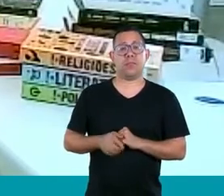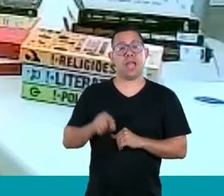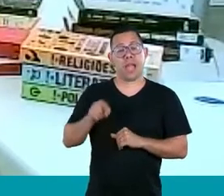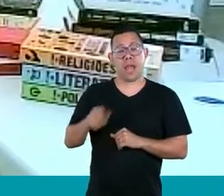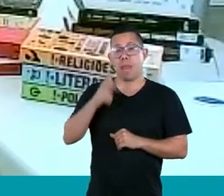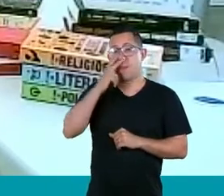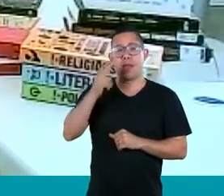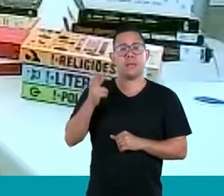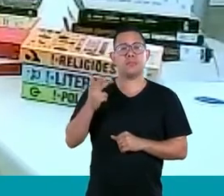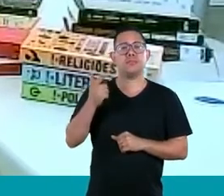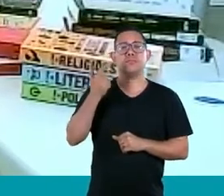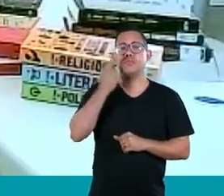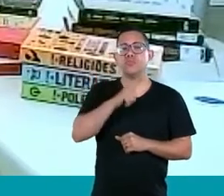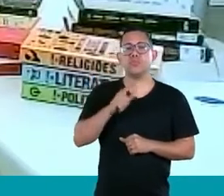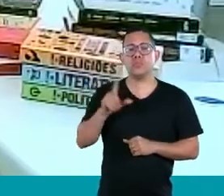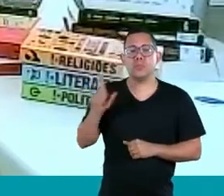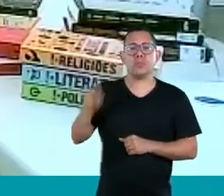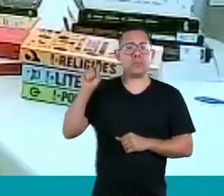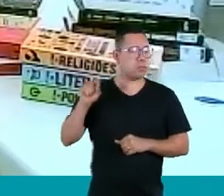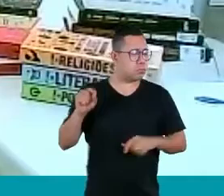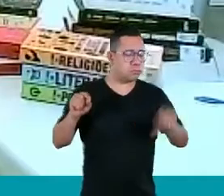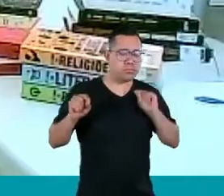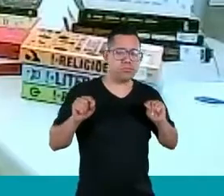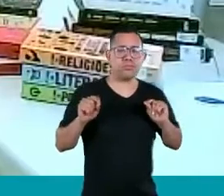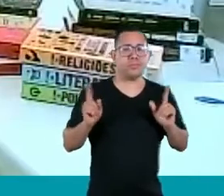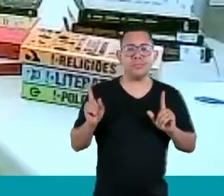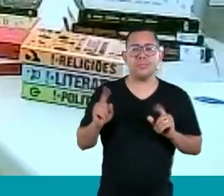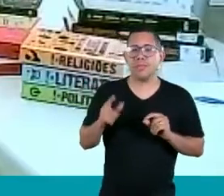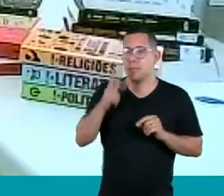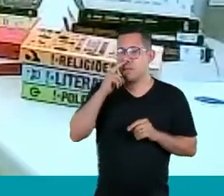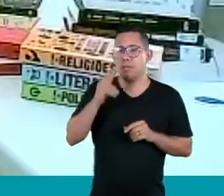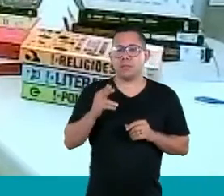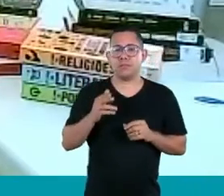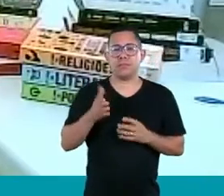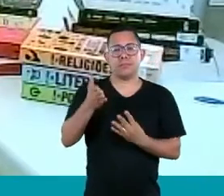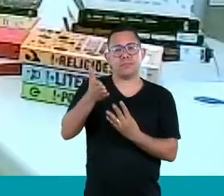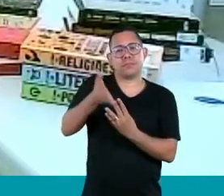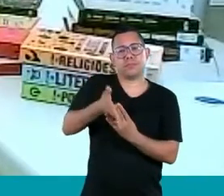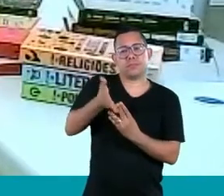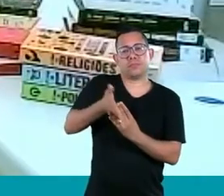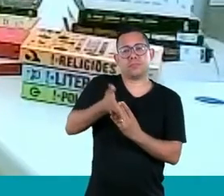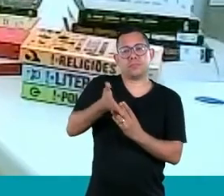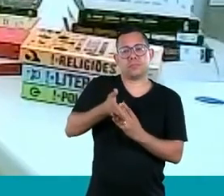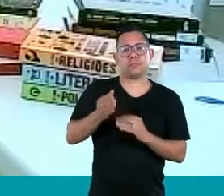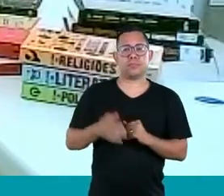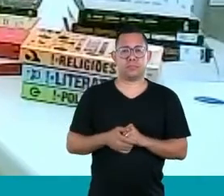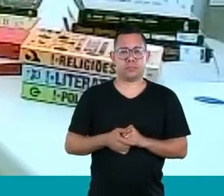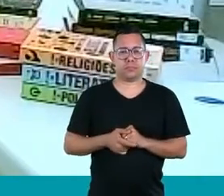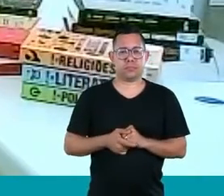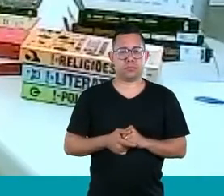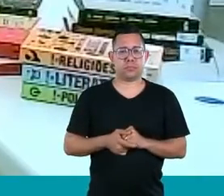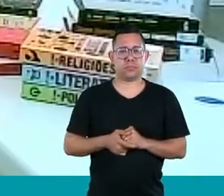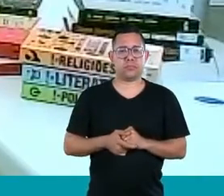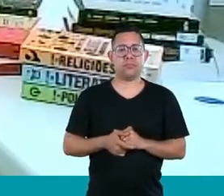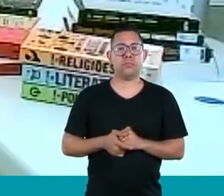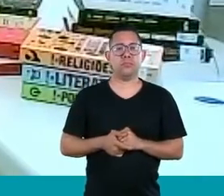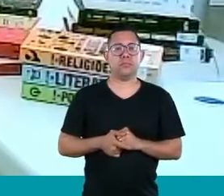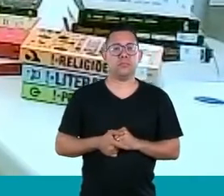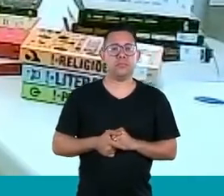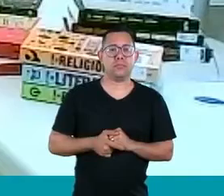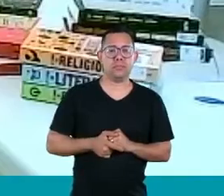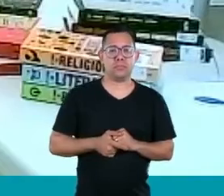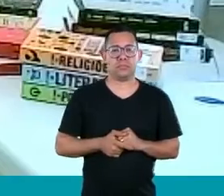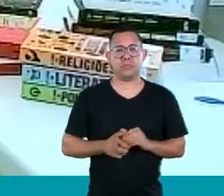teoria do discurso nós chamamos de arquivo, né? Ela não consegue se posicionar porque a própria escola não está muito preocupada em